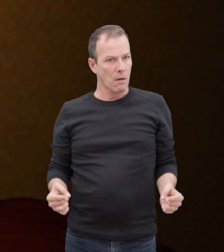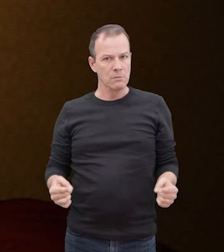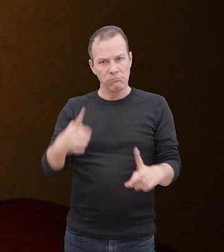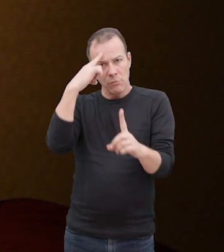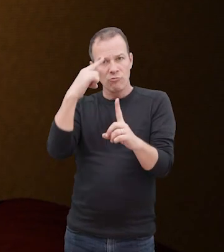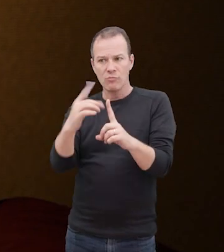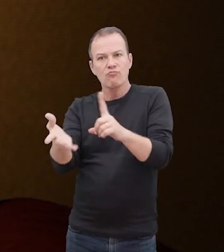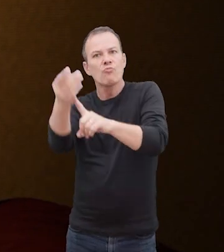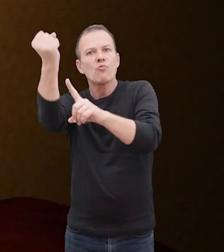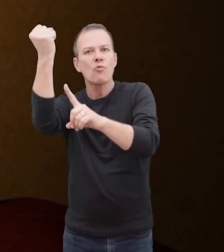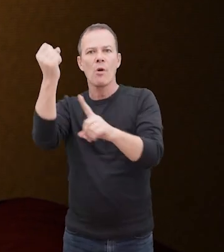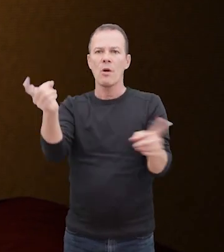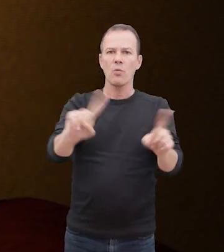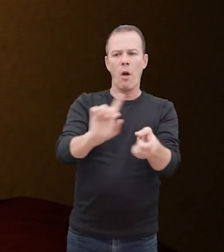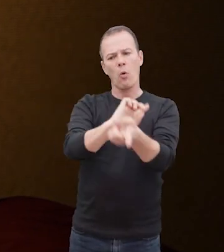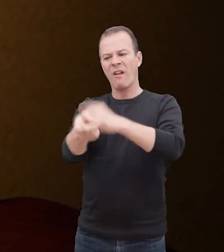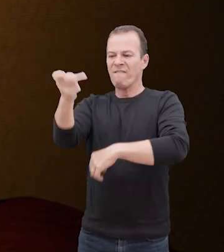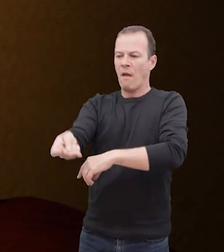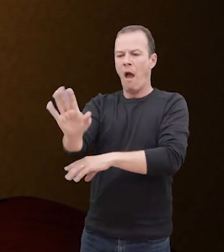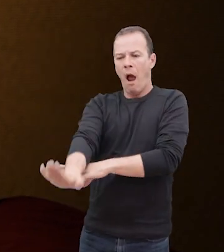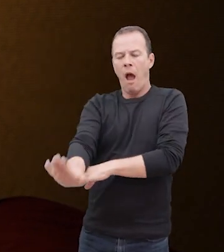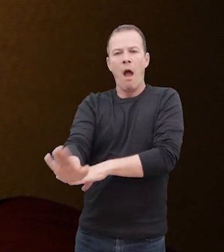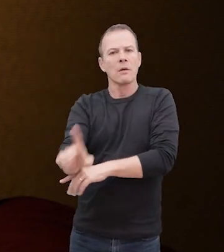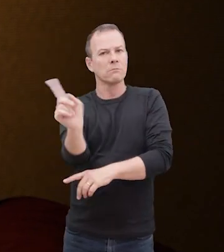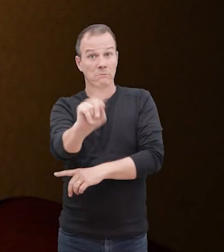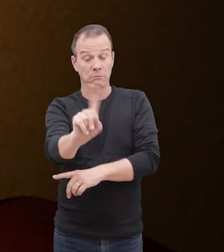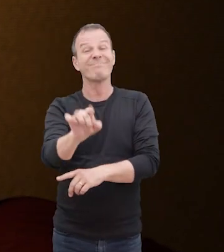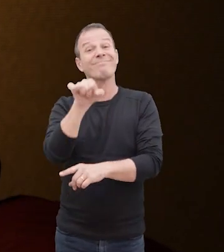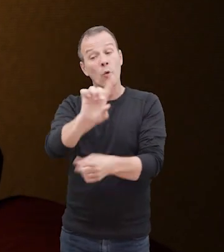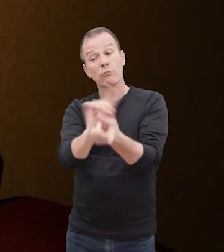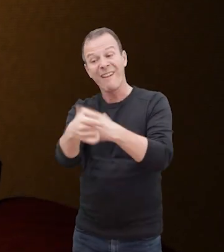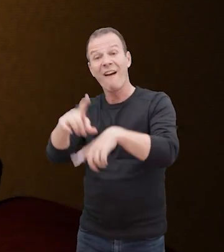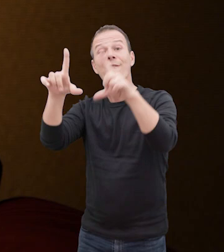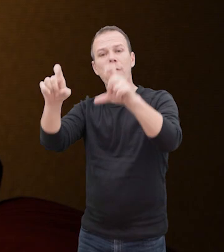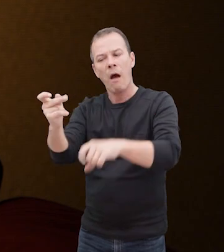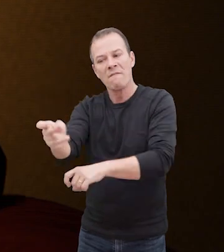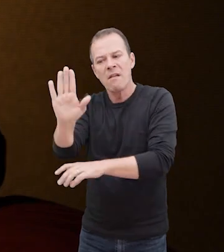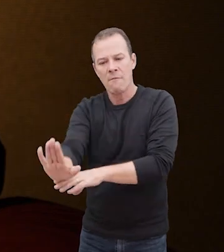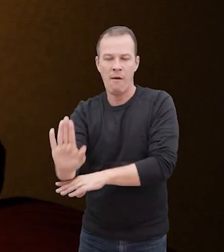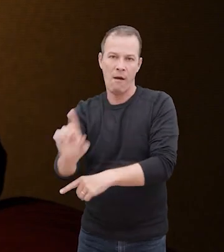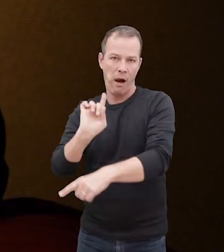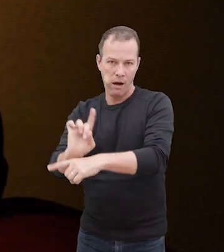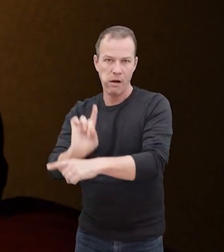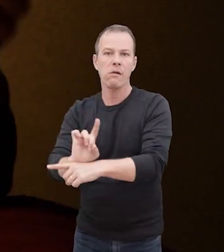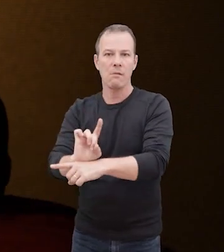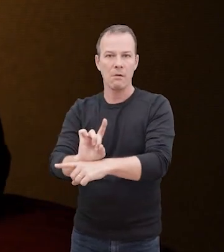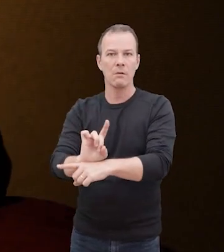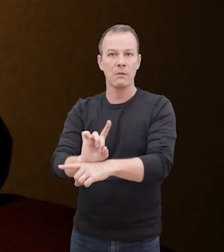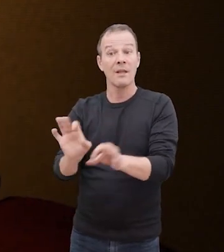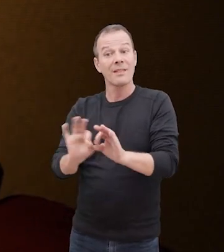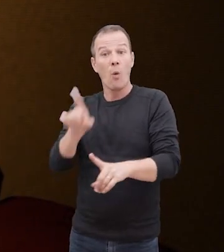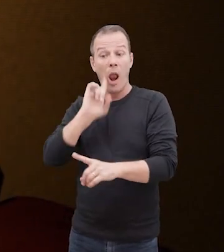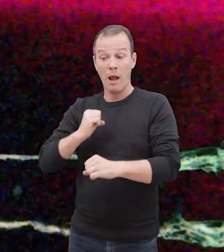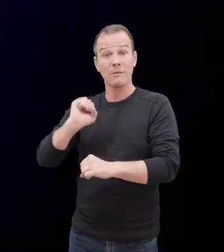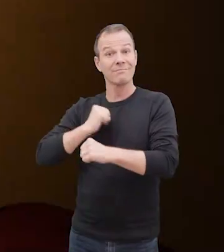para serem vividos, não é para ficarem moldurados, porque molduradas ficam as fotografias, tal como ela